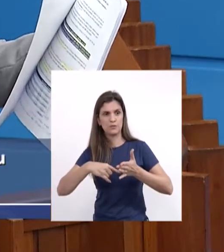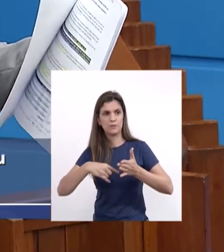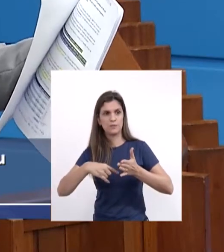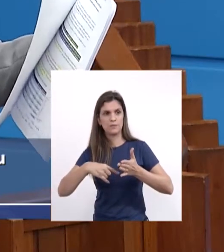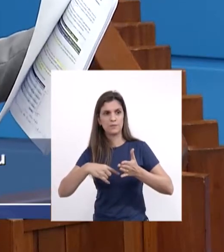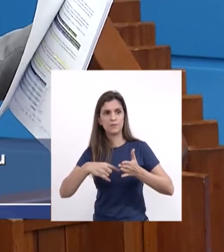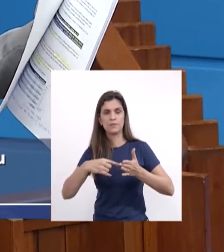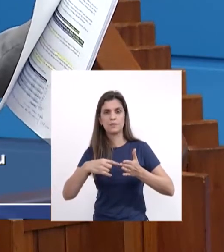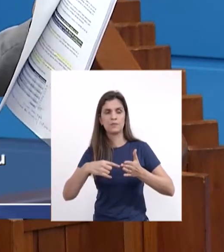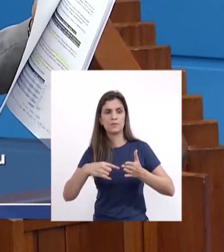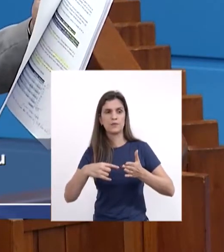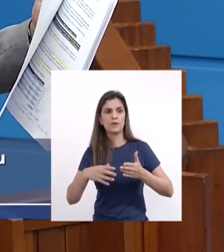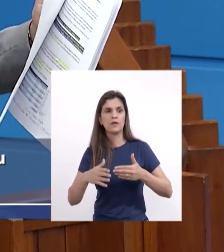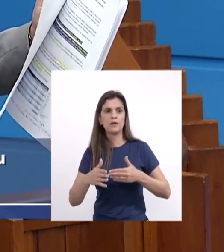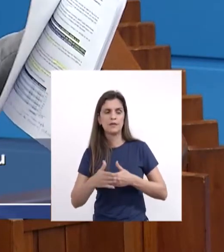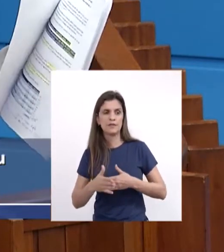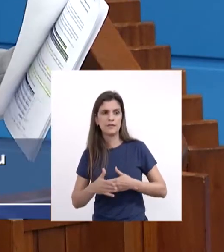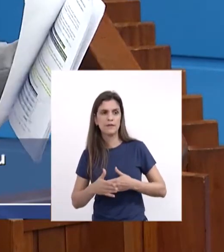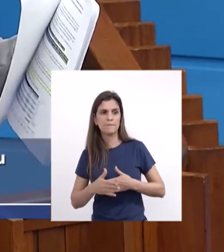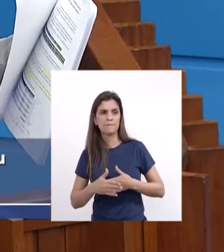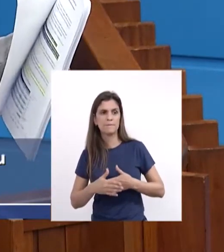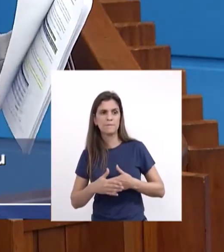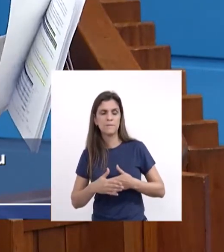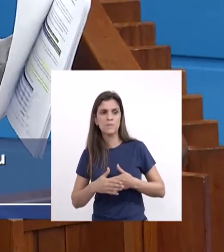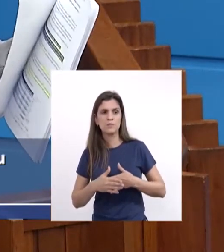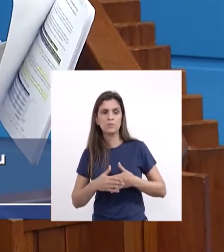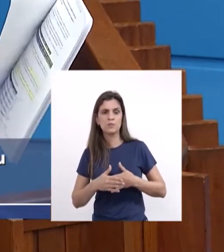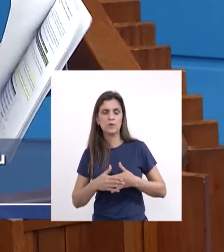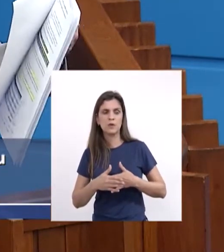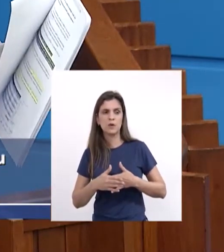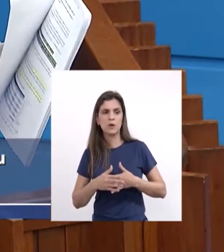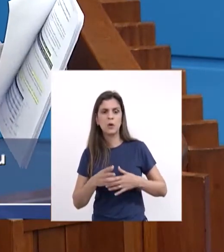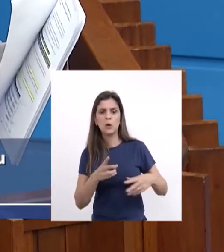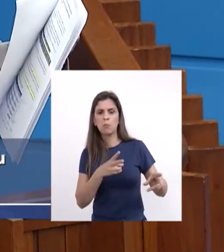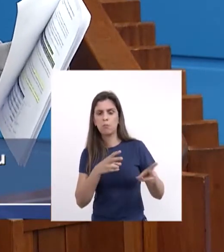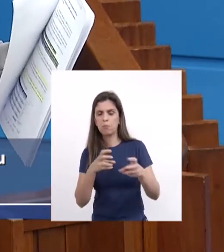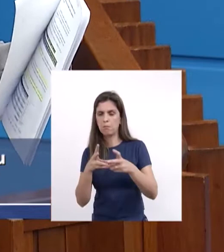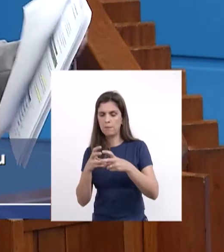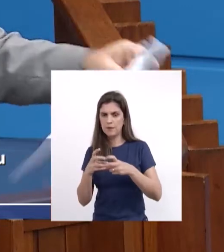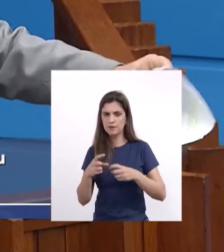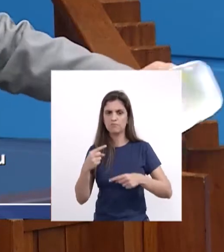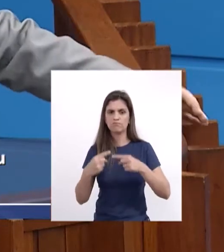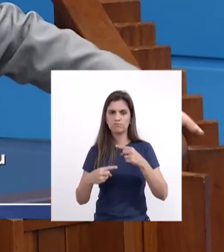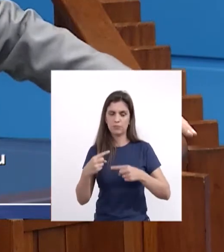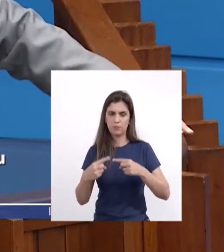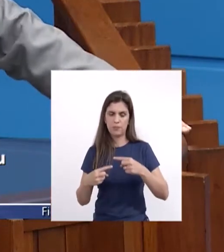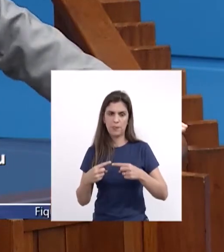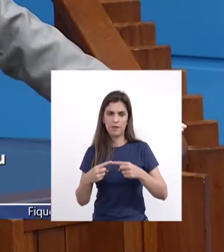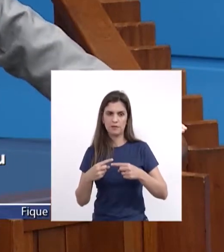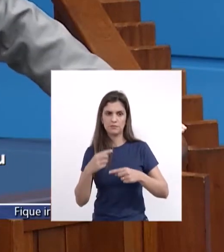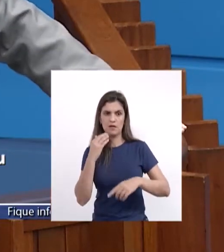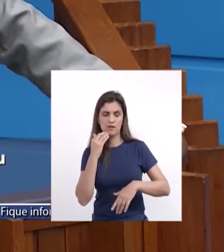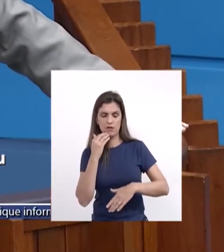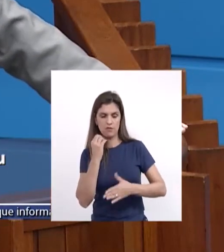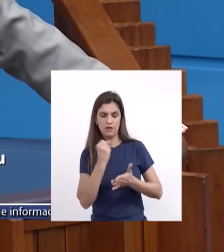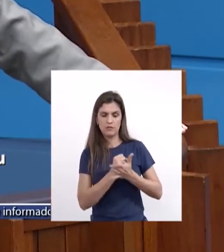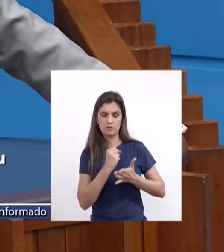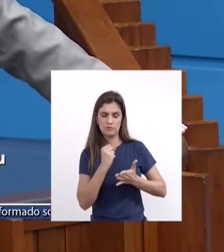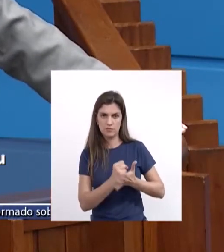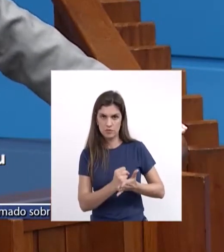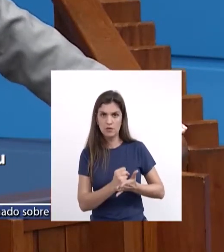que apreciados os conflitos decorrentes do desequilíbrio contratual pelo